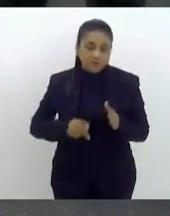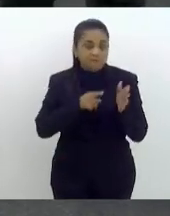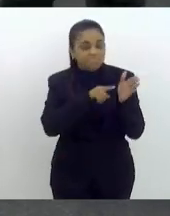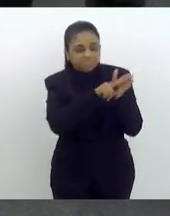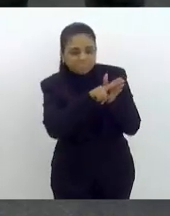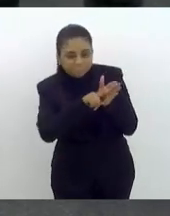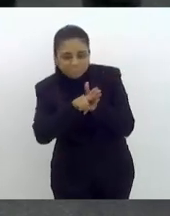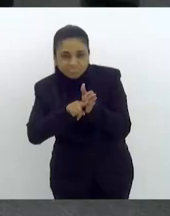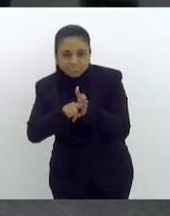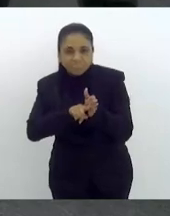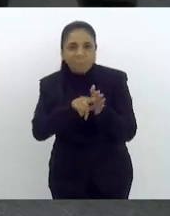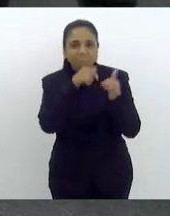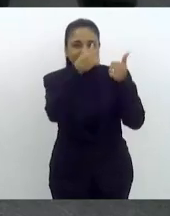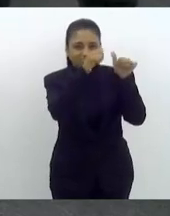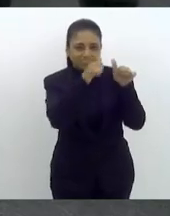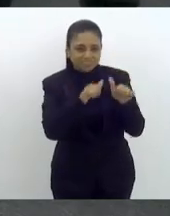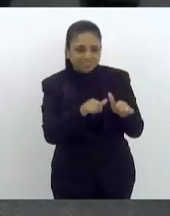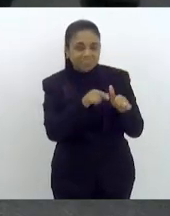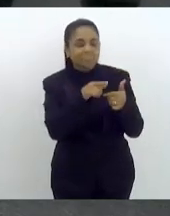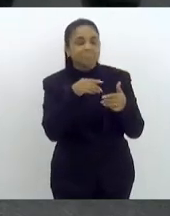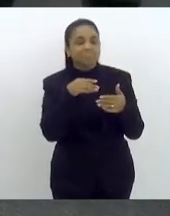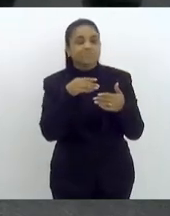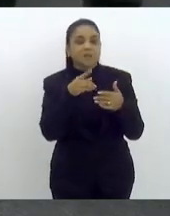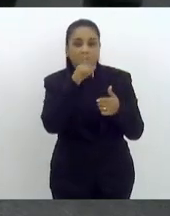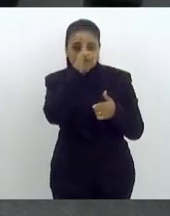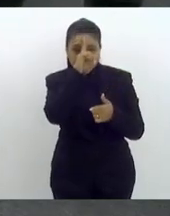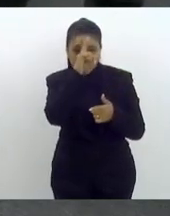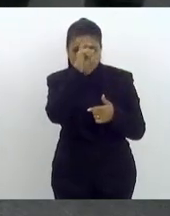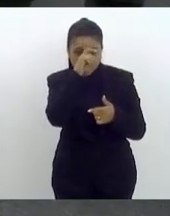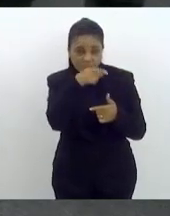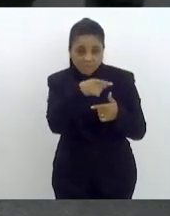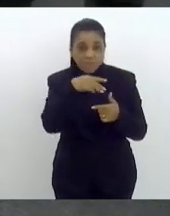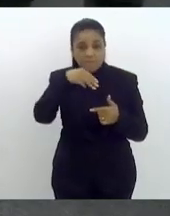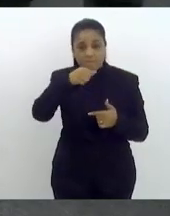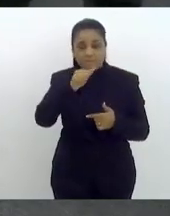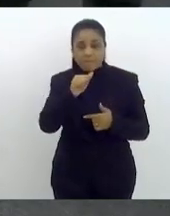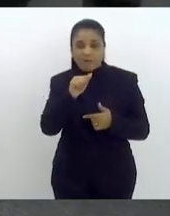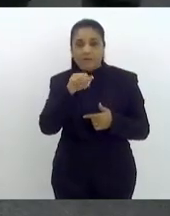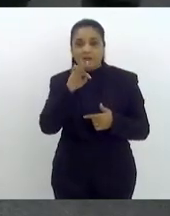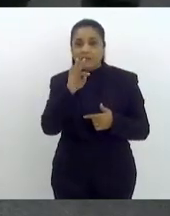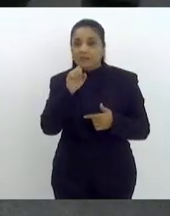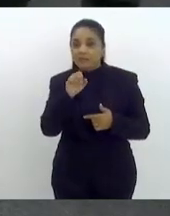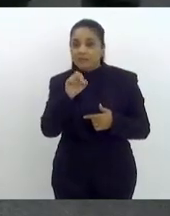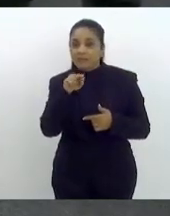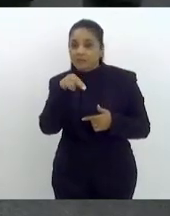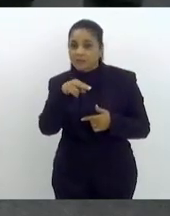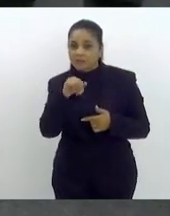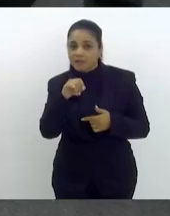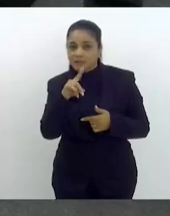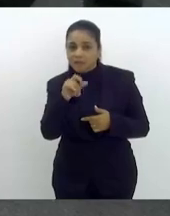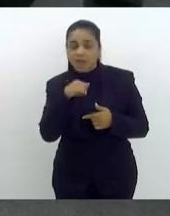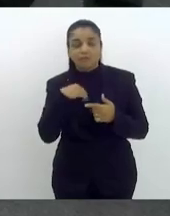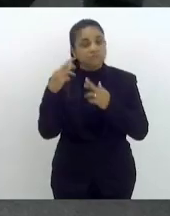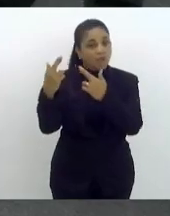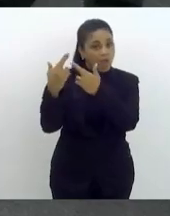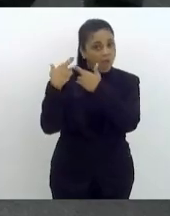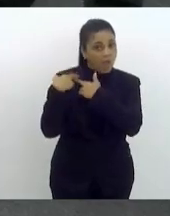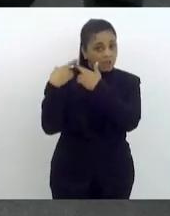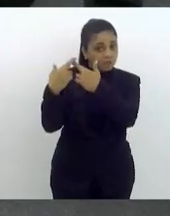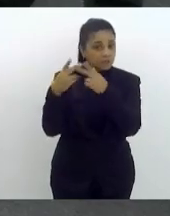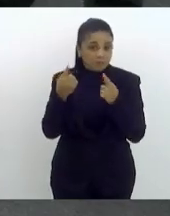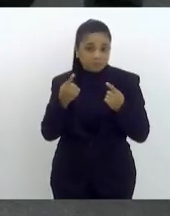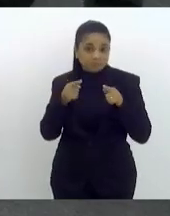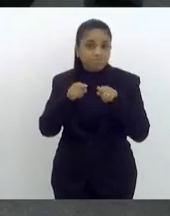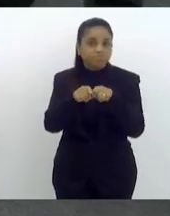feitos feito nas maternidades trazendo esse elemento de responsabilização multa porque mútua